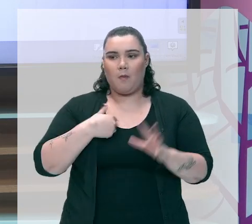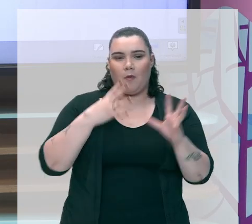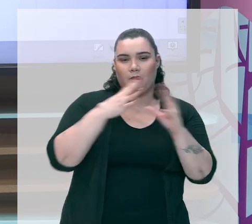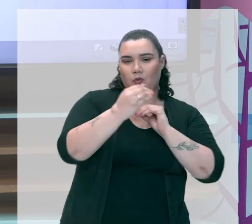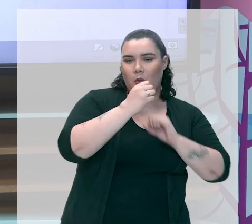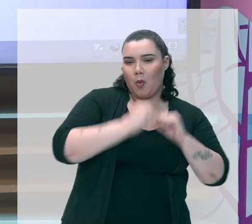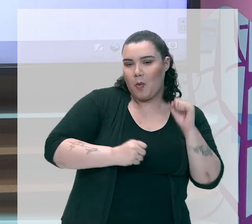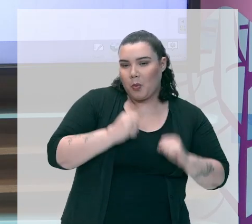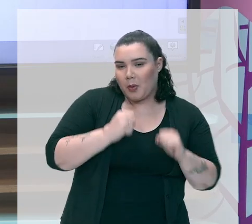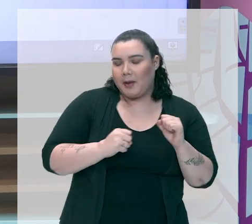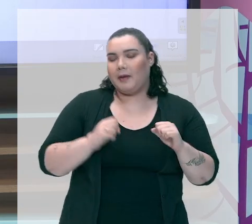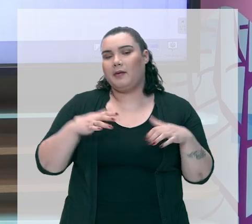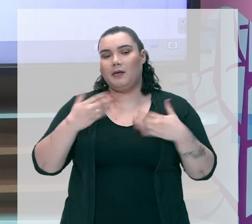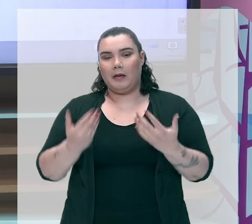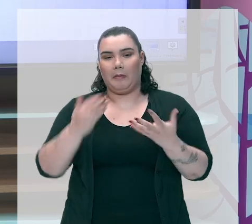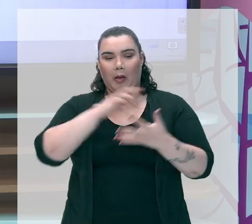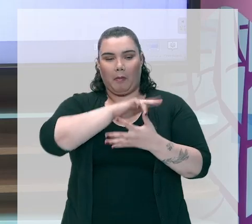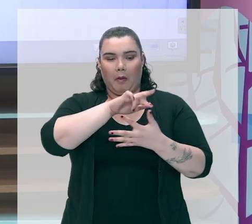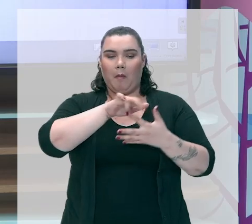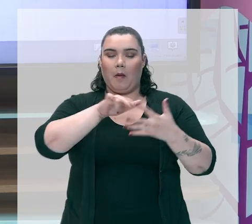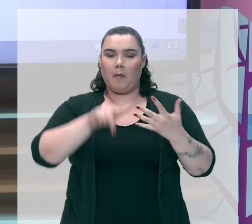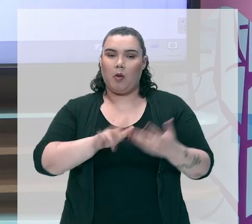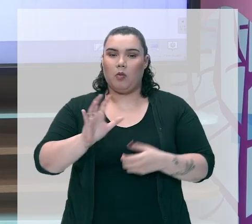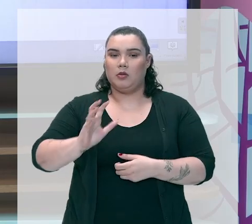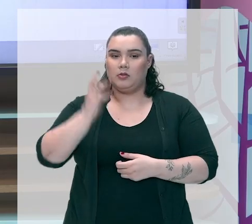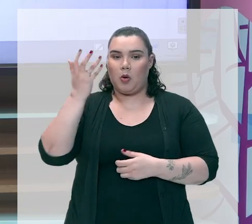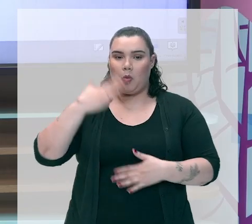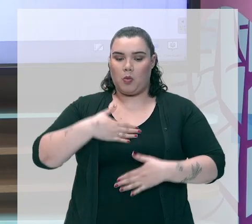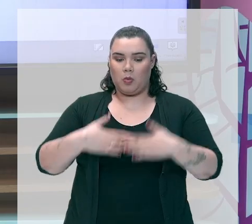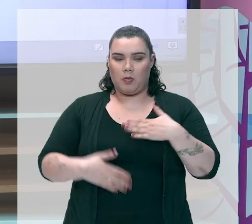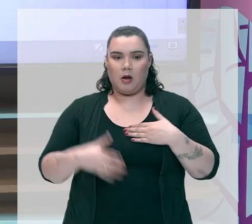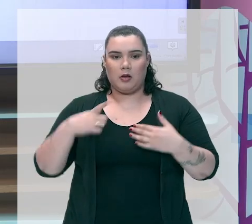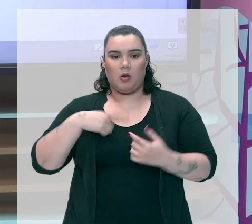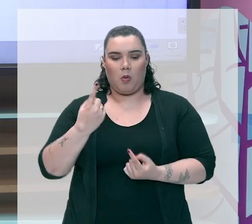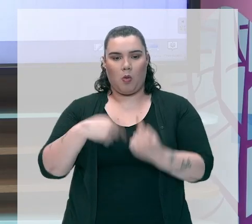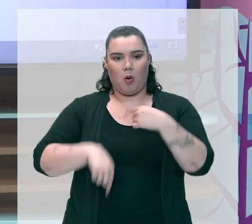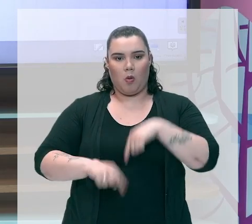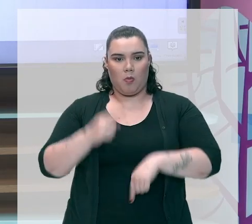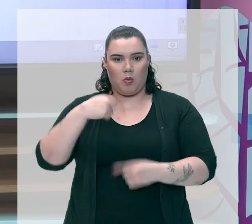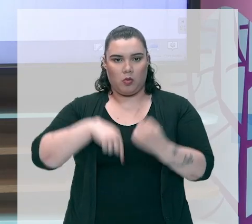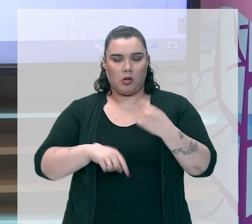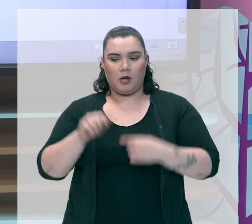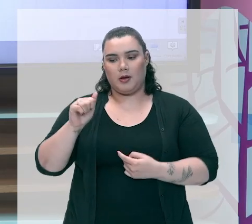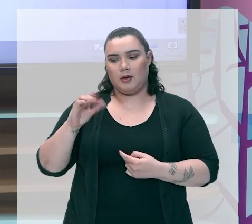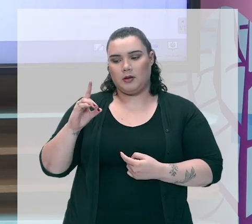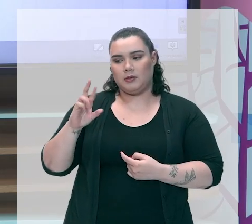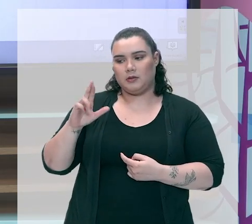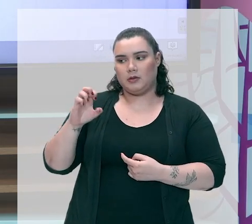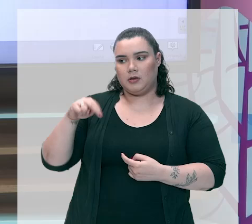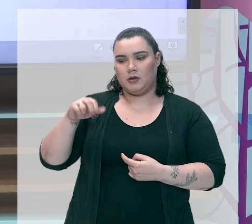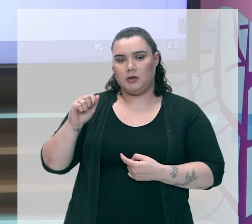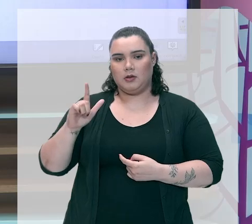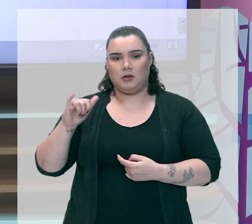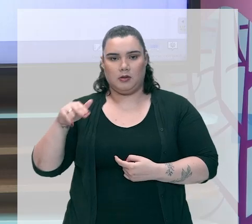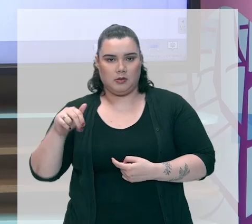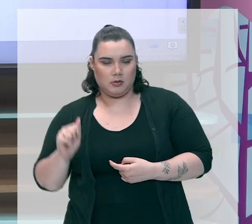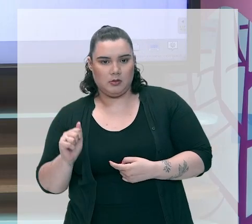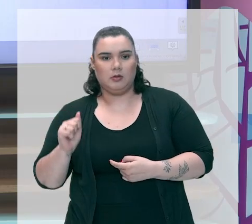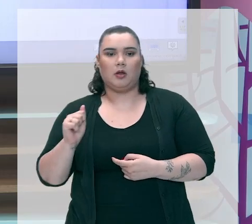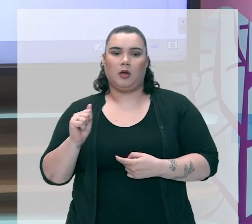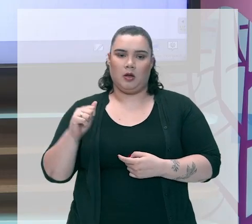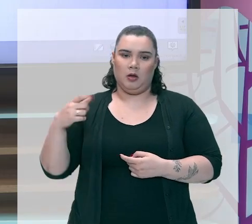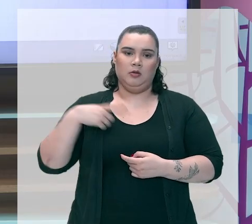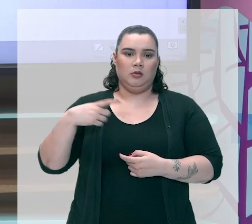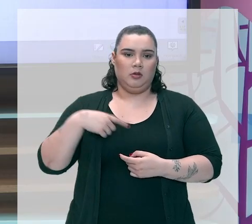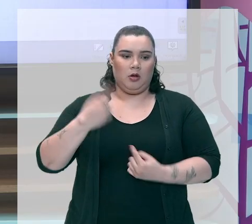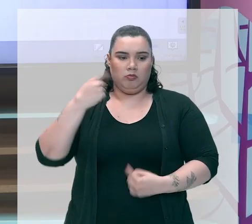em situações de trânsito. Então, são situações ali que mexem com o nosso corpo. Então, a gente tem a produção desse hormônio, que é a adrenalina, para o nosso corpo atuar